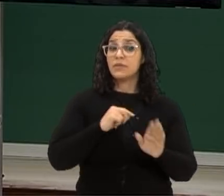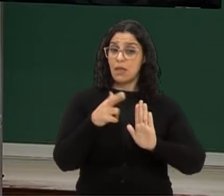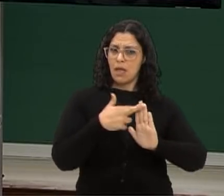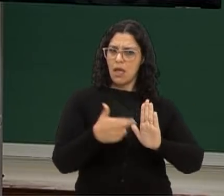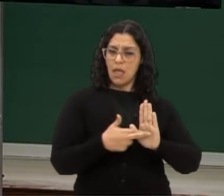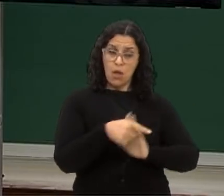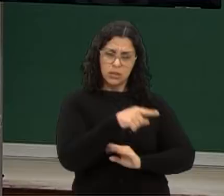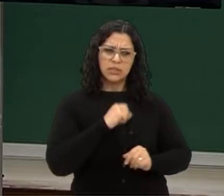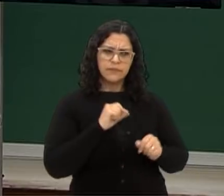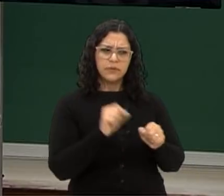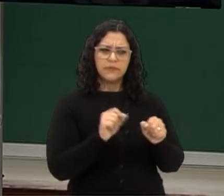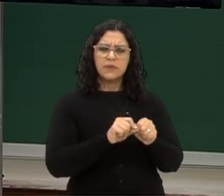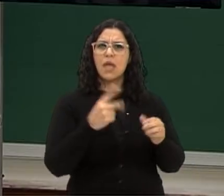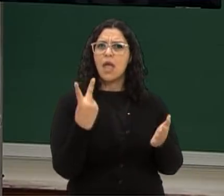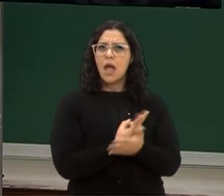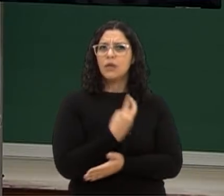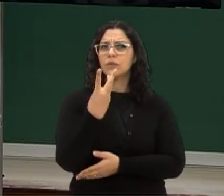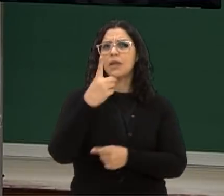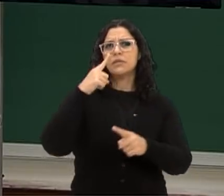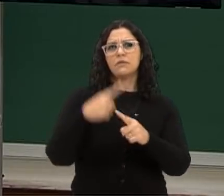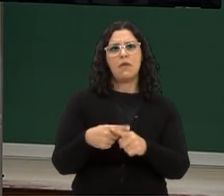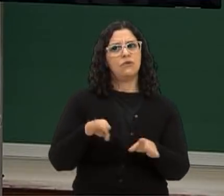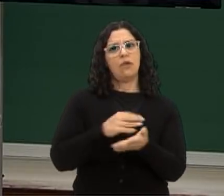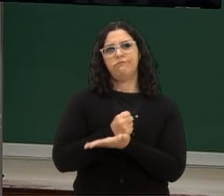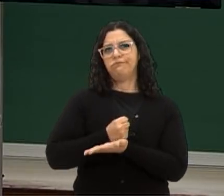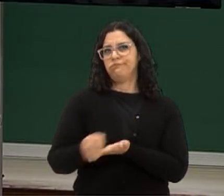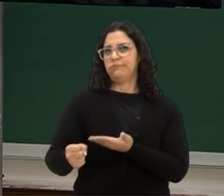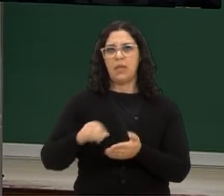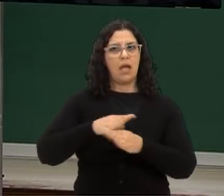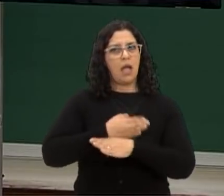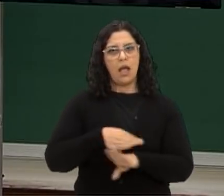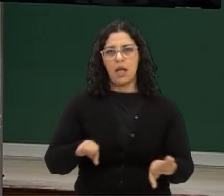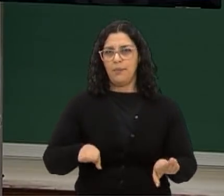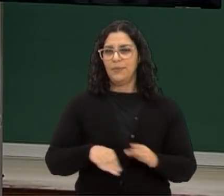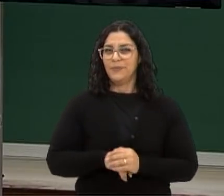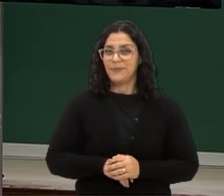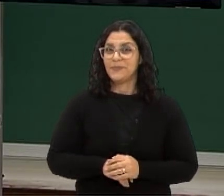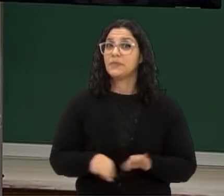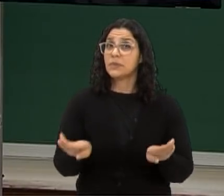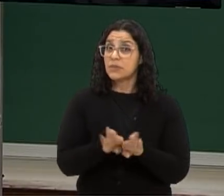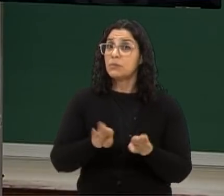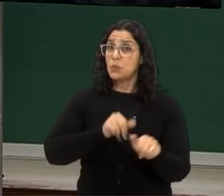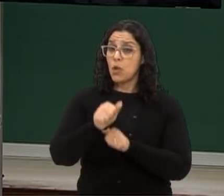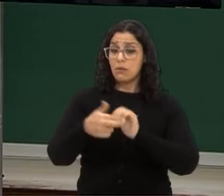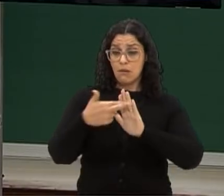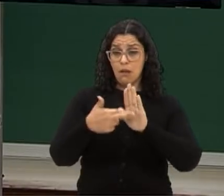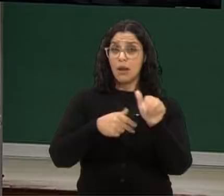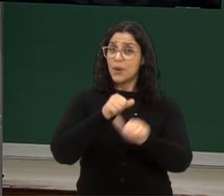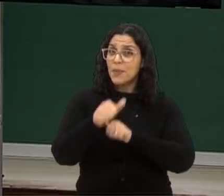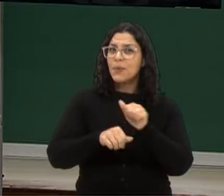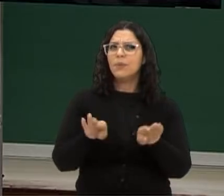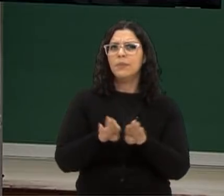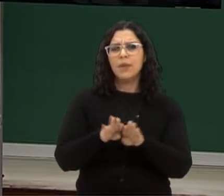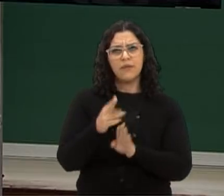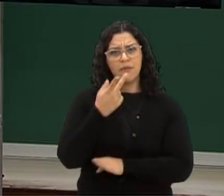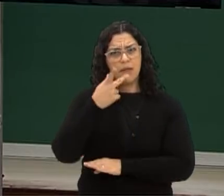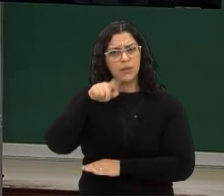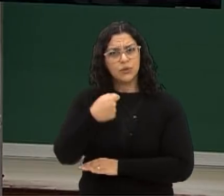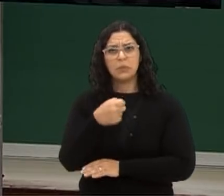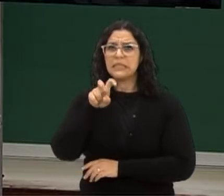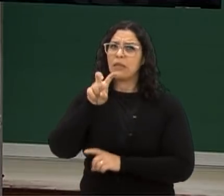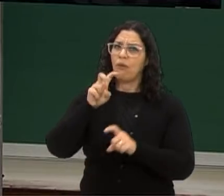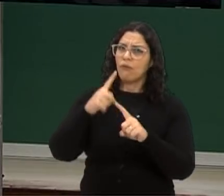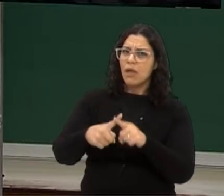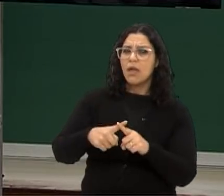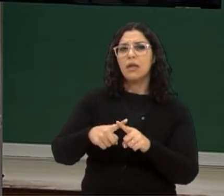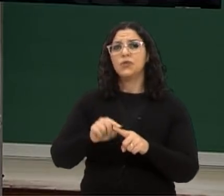pré-estabelecer, se nós errarmos 3 vezes... acaba o jogo, ou você pode mudar a regra ali e falar que 5